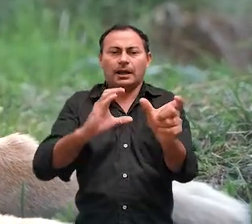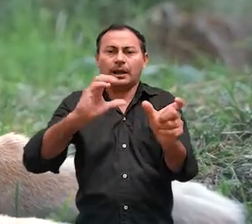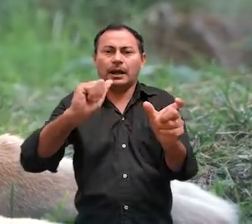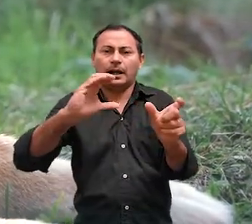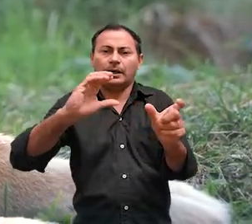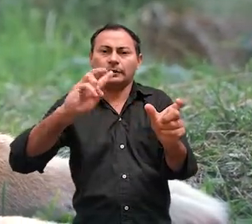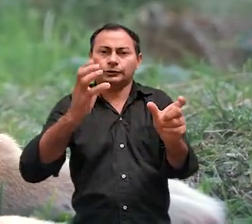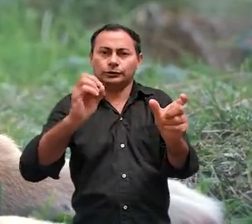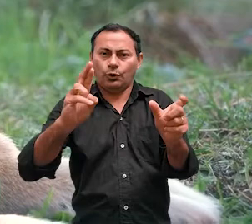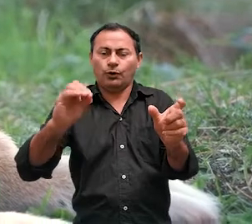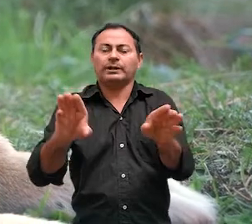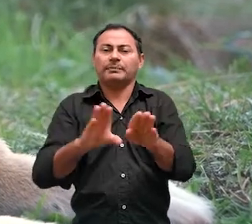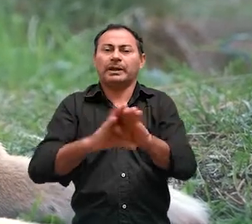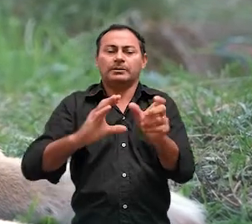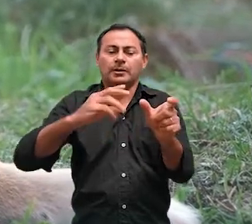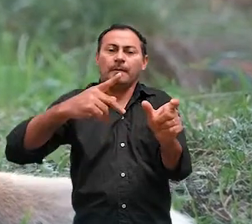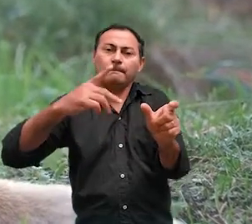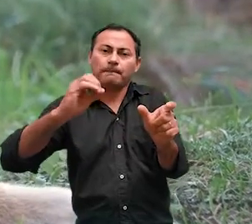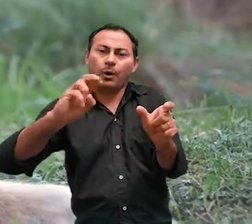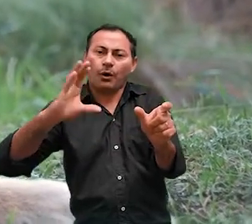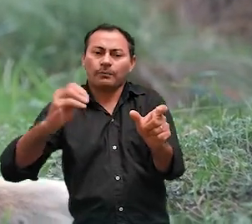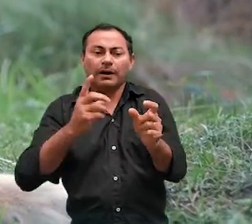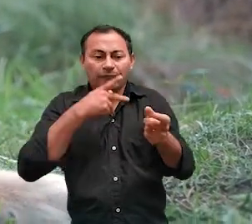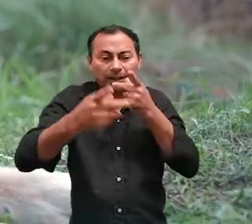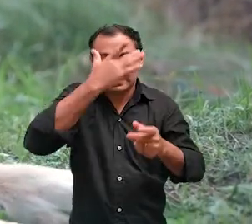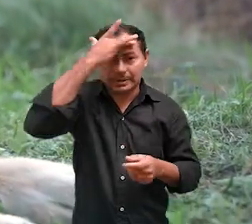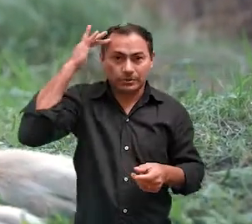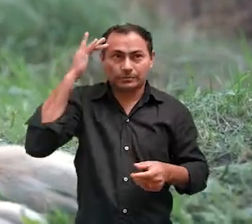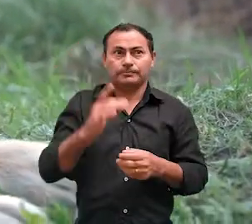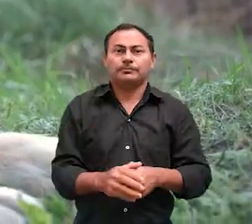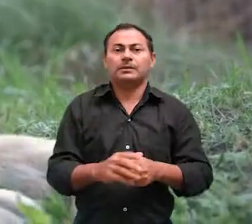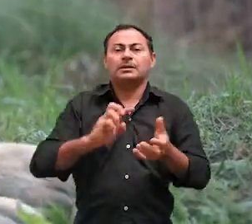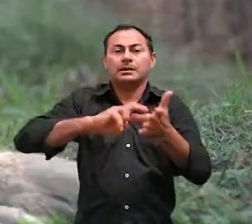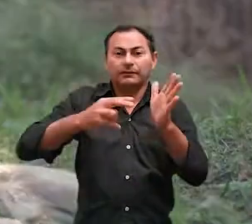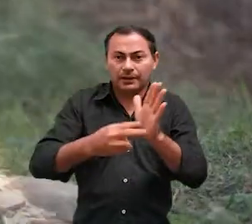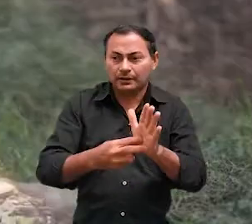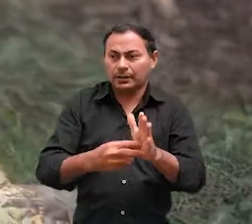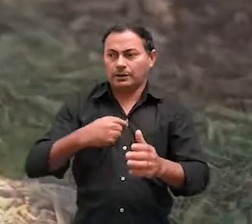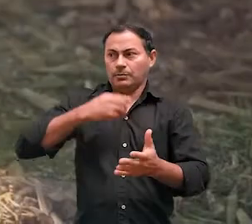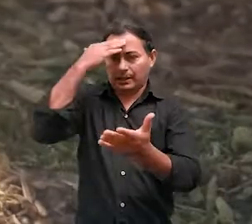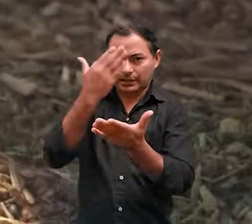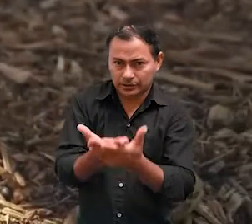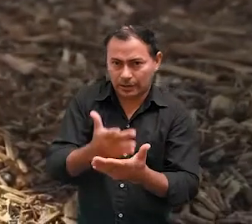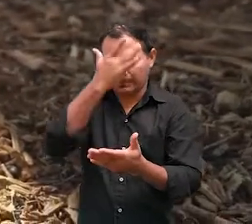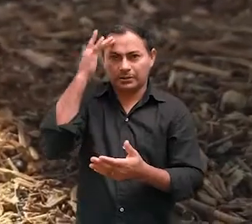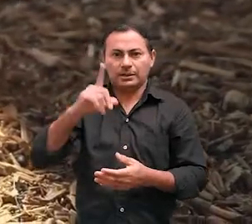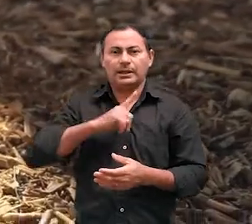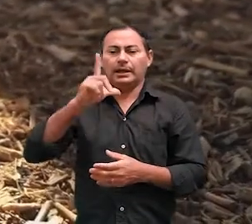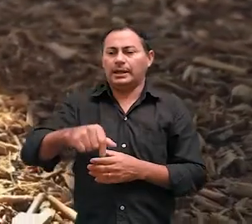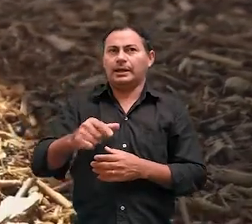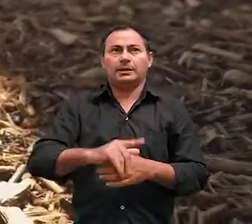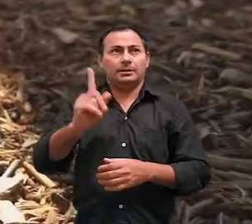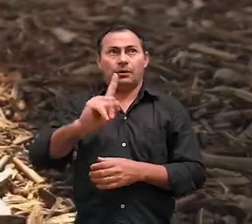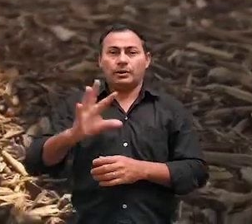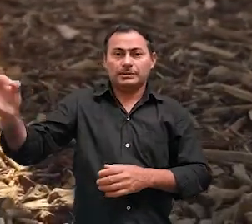termos cachorros e porcos para se referir às pessoas é isso quer dizer eu acredito que há pessoas